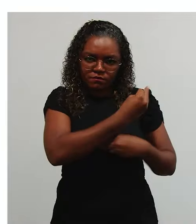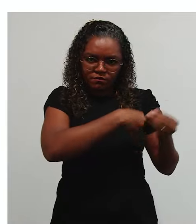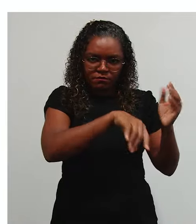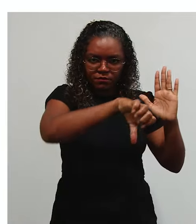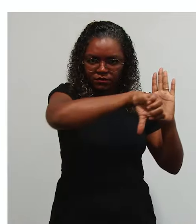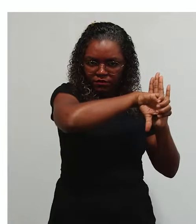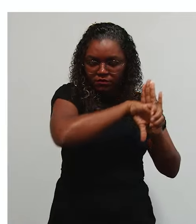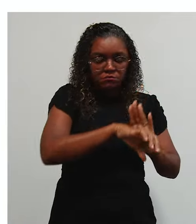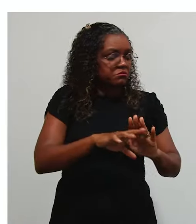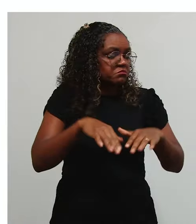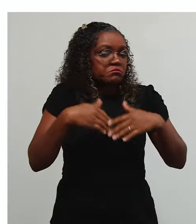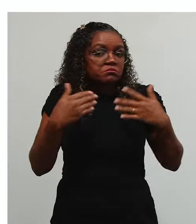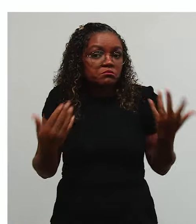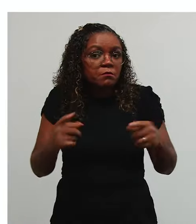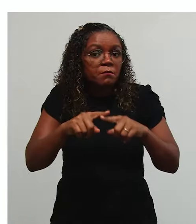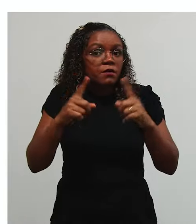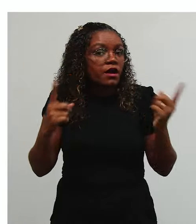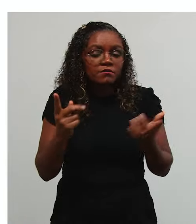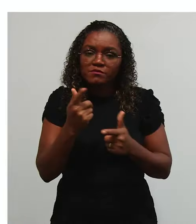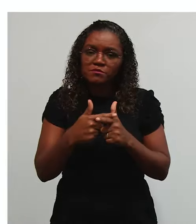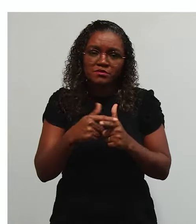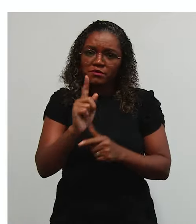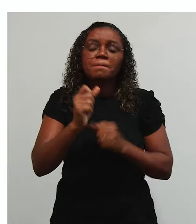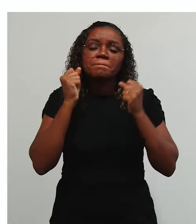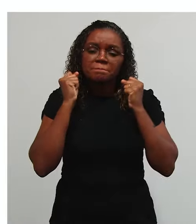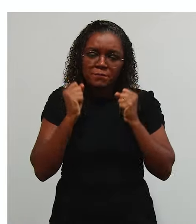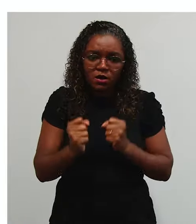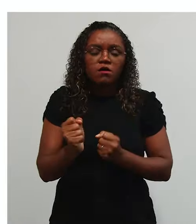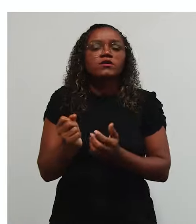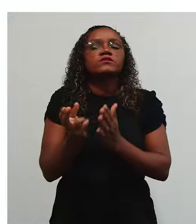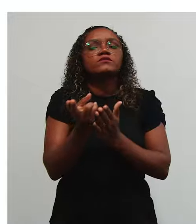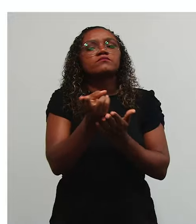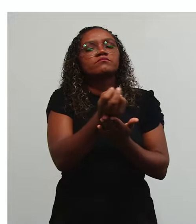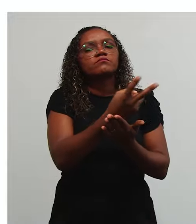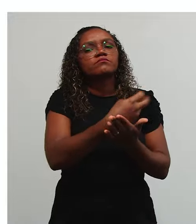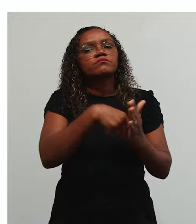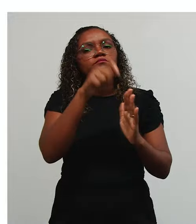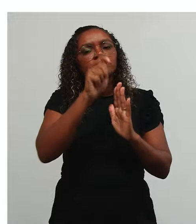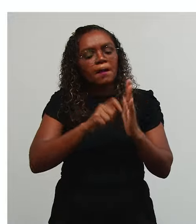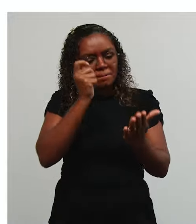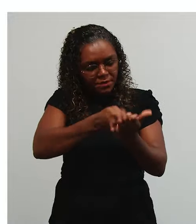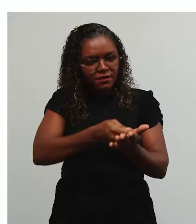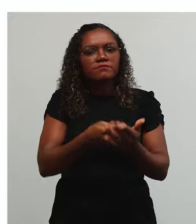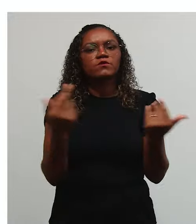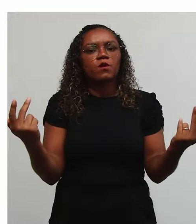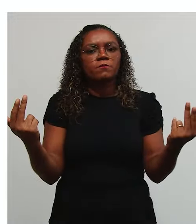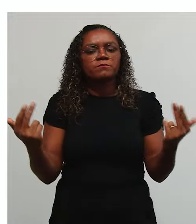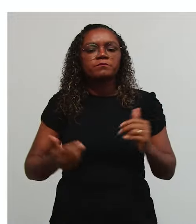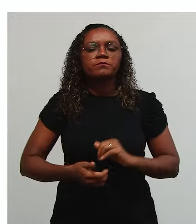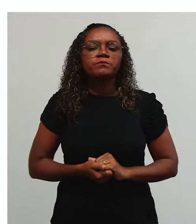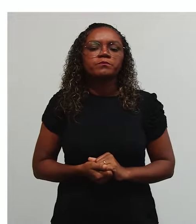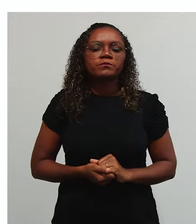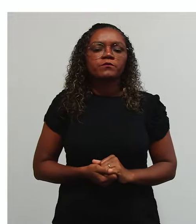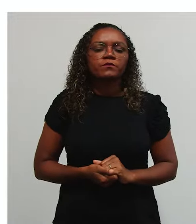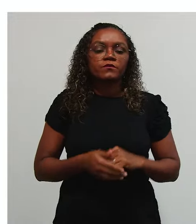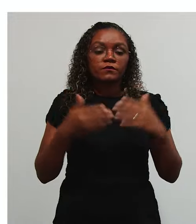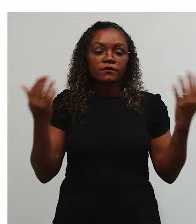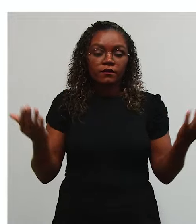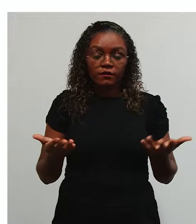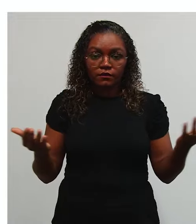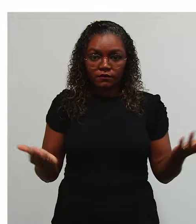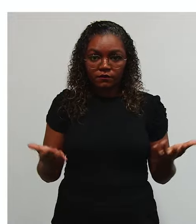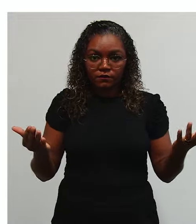a pro direito tributário o dinheiro não tem cheiro Beleza beleza agora gente